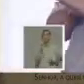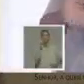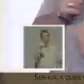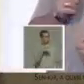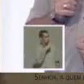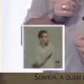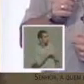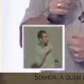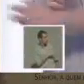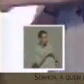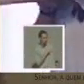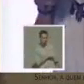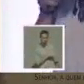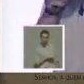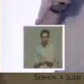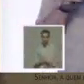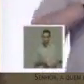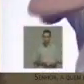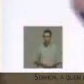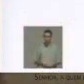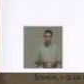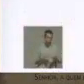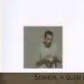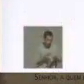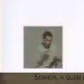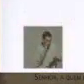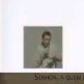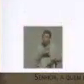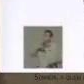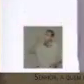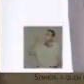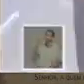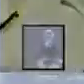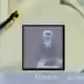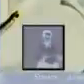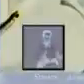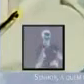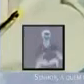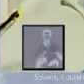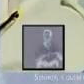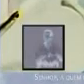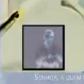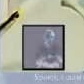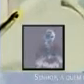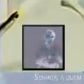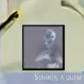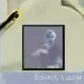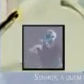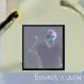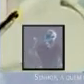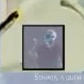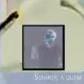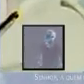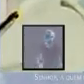na Eucaristia. A gente partilha. Pela Eucaristia nós somos um único sonho. O sonho de Deus para o